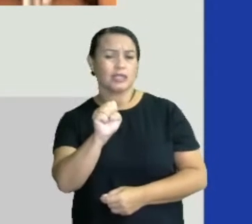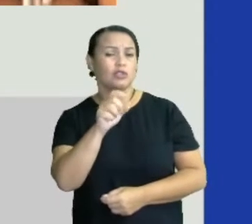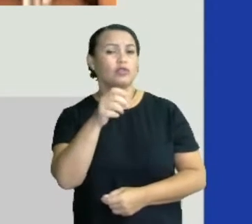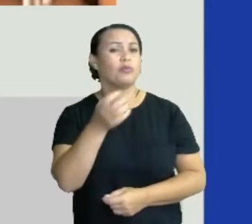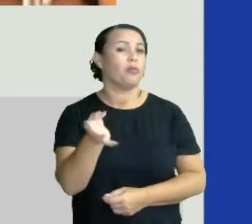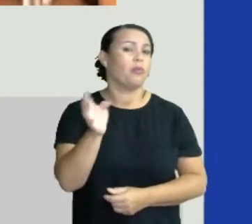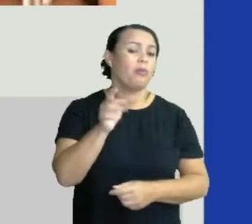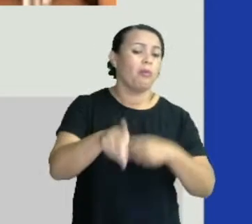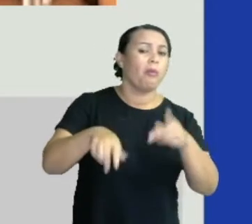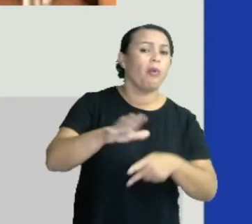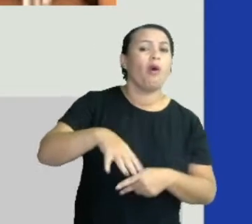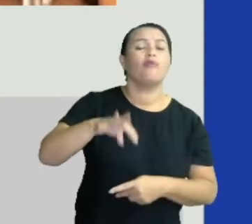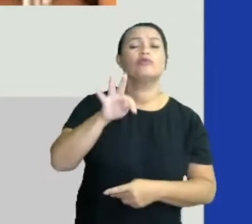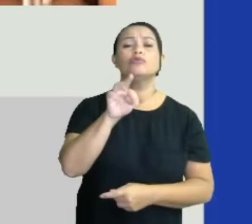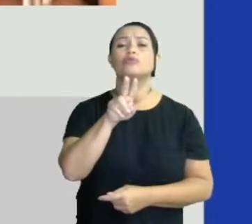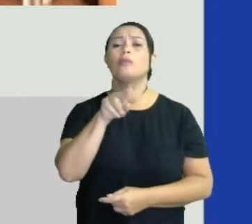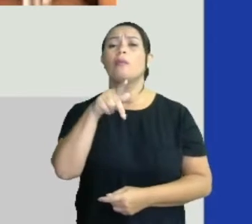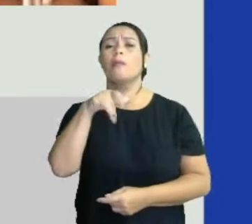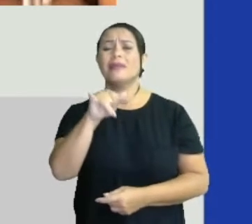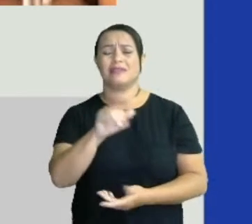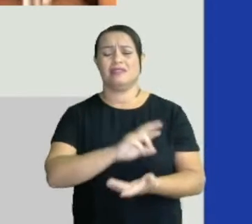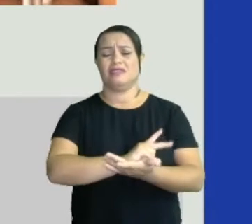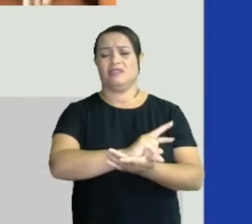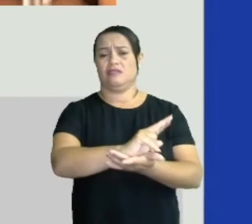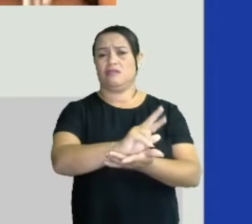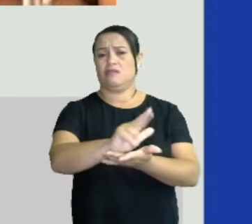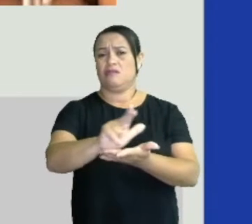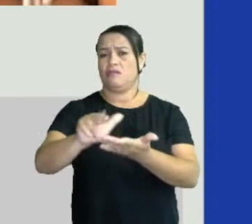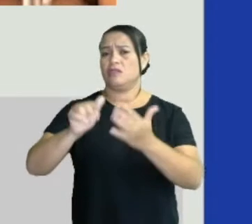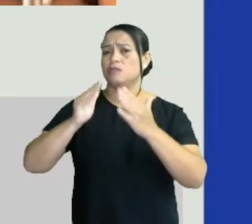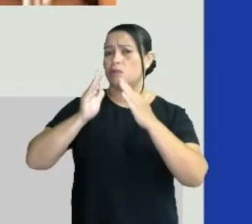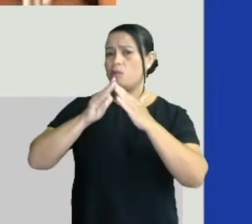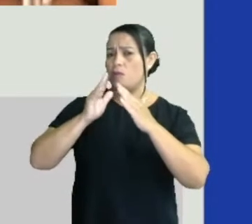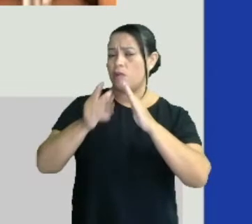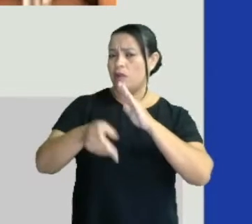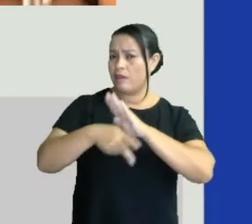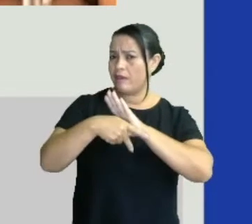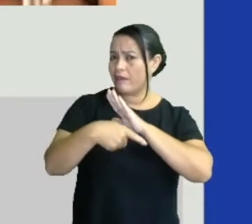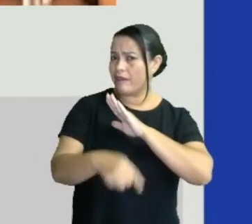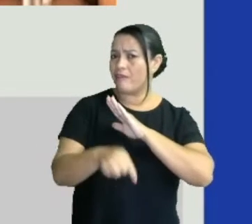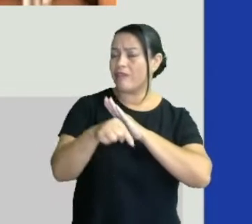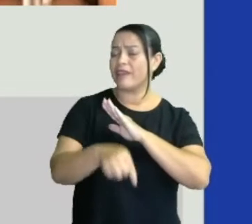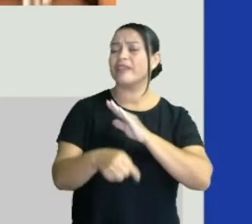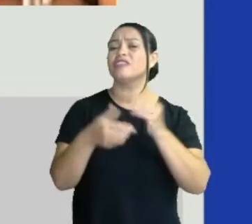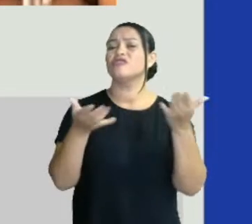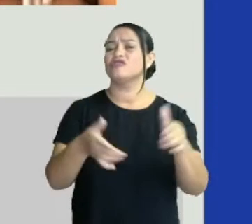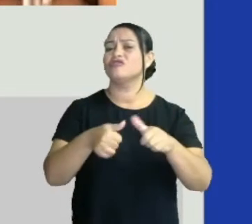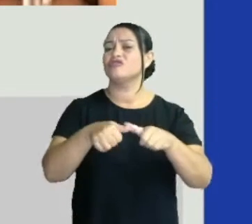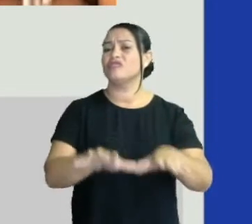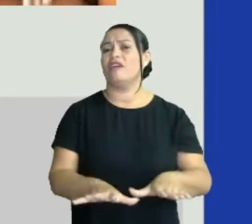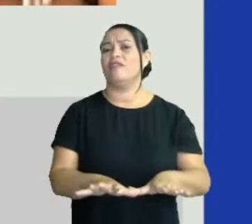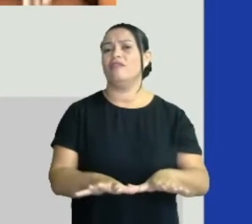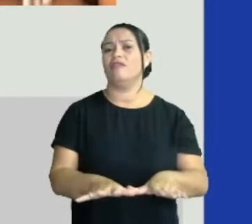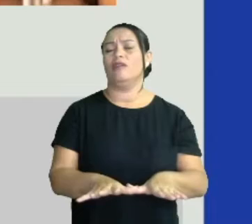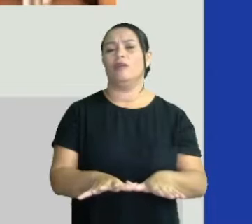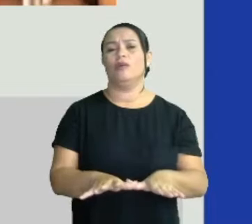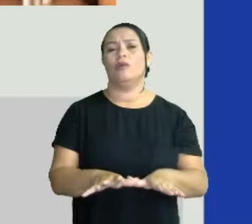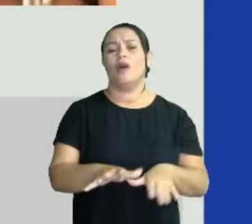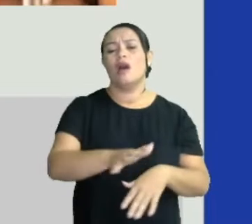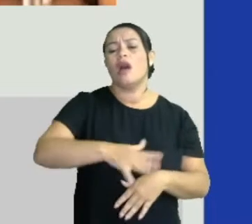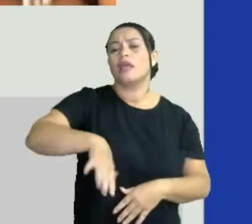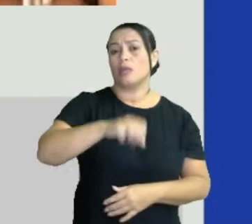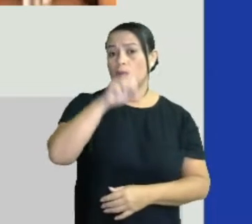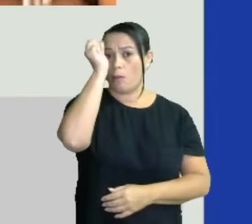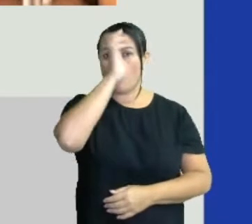São inúmeros povos que habitaram aqui ou que estavam aqui